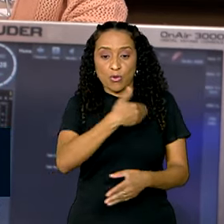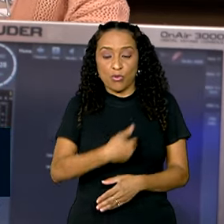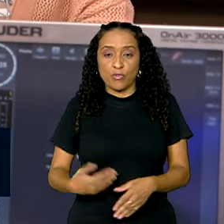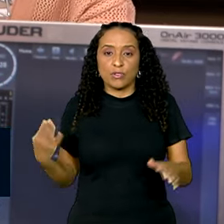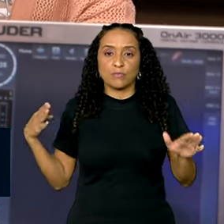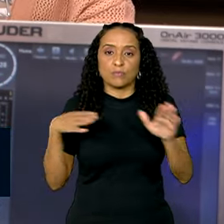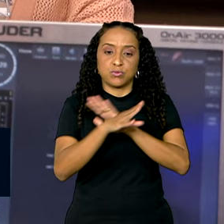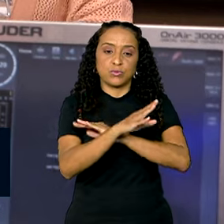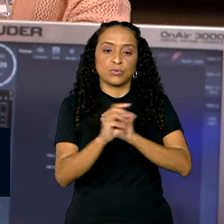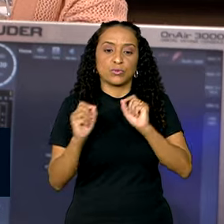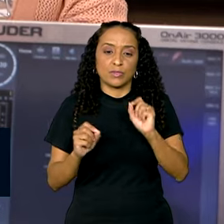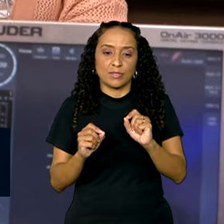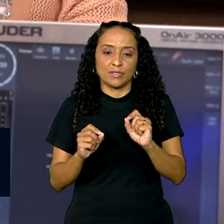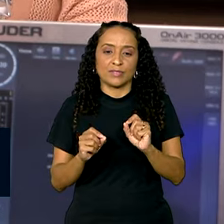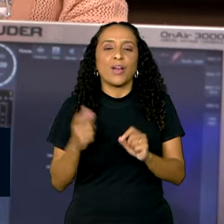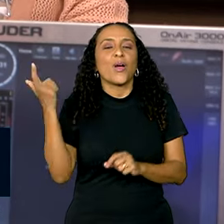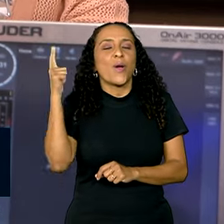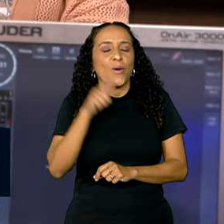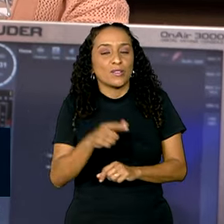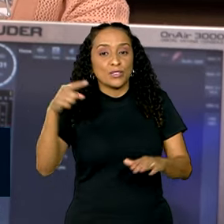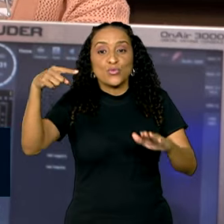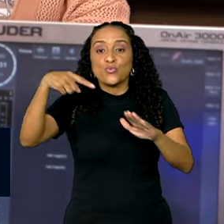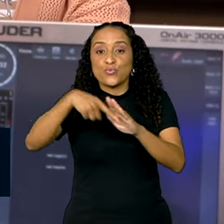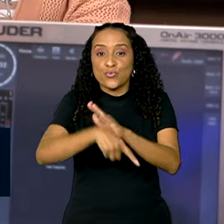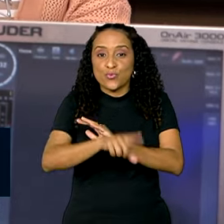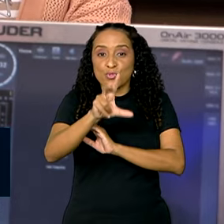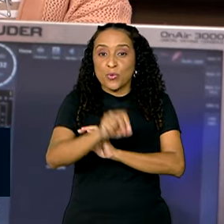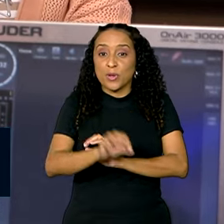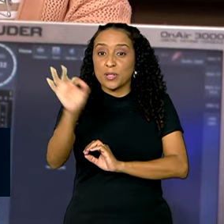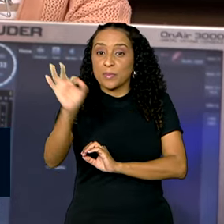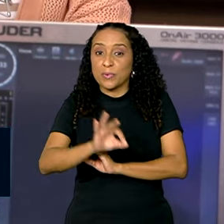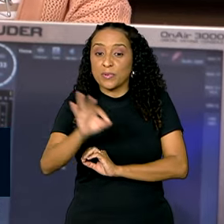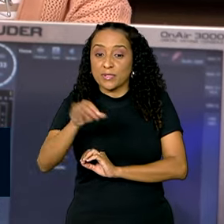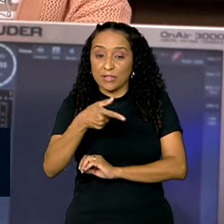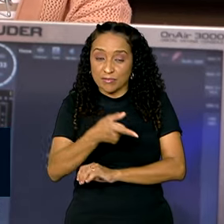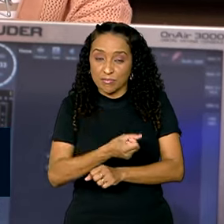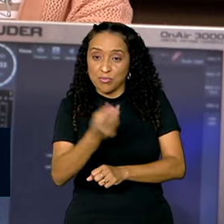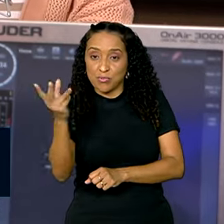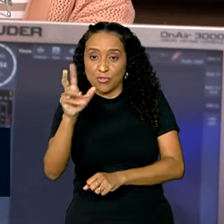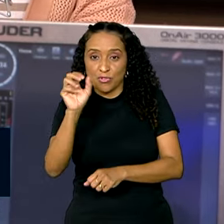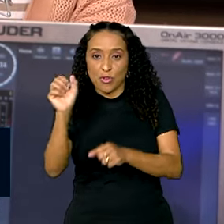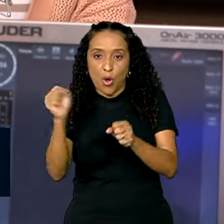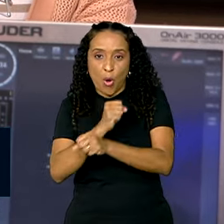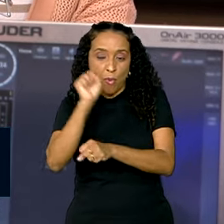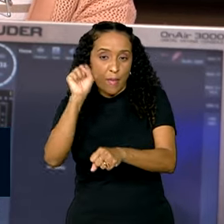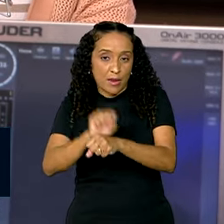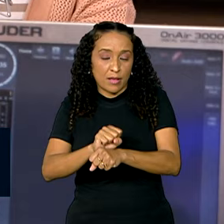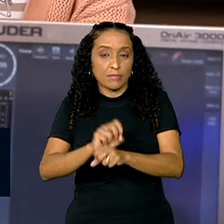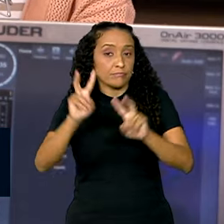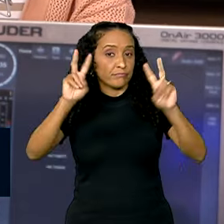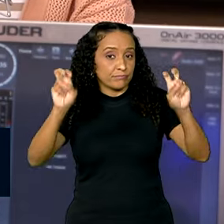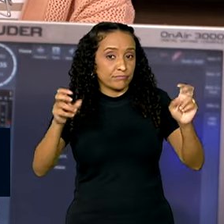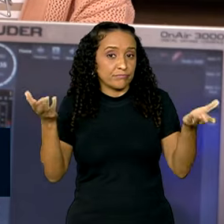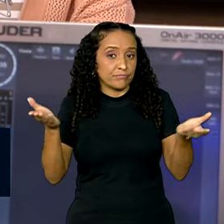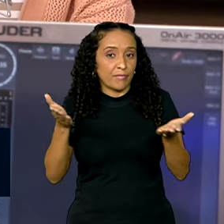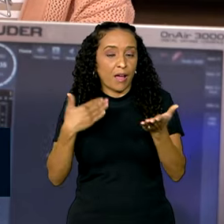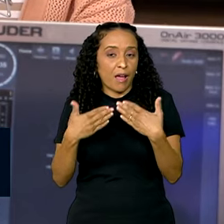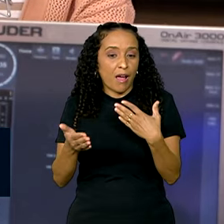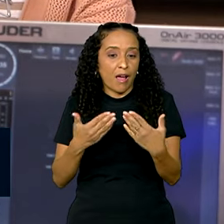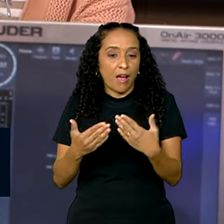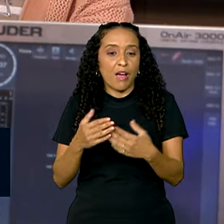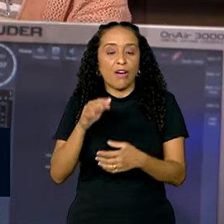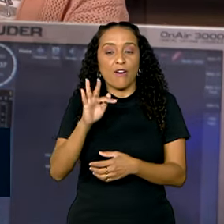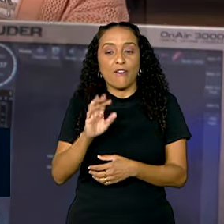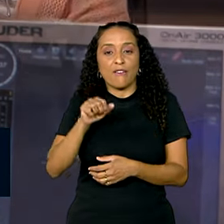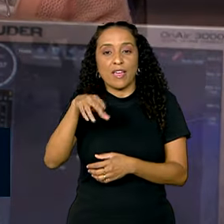a redução conseguiu a redução em 50% desse número de obras paradas assunto que vamos tratar com Fernanda